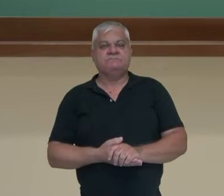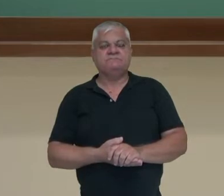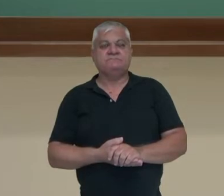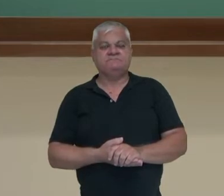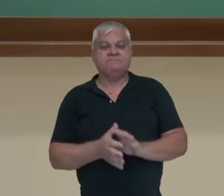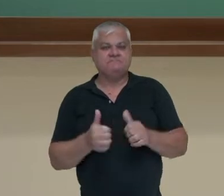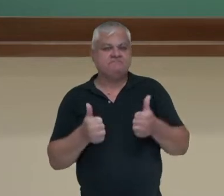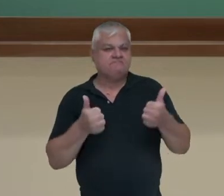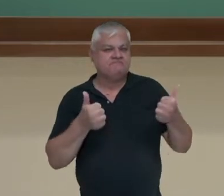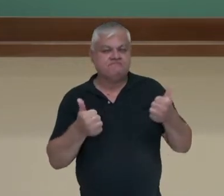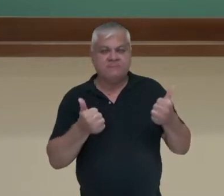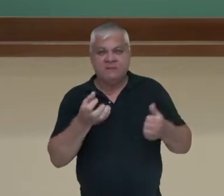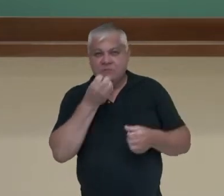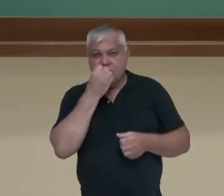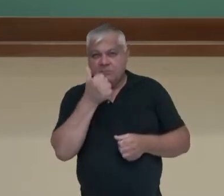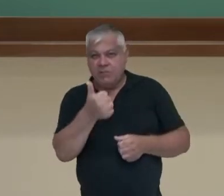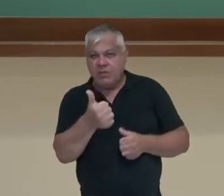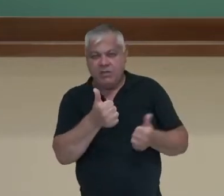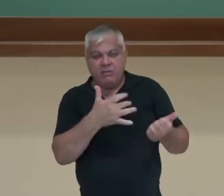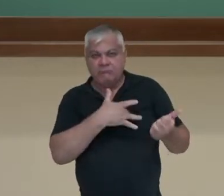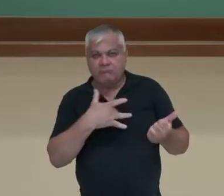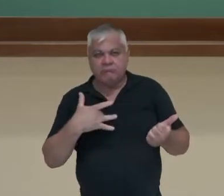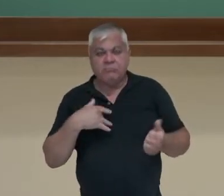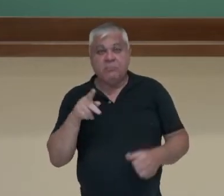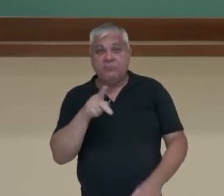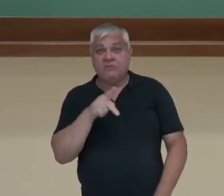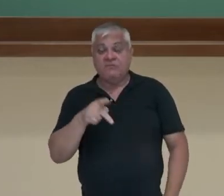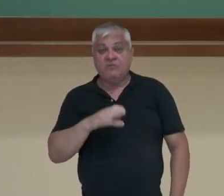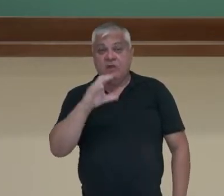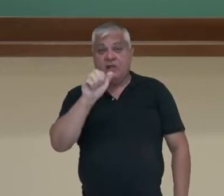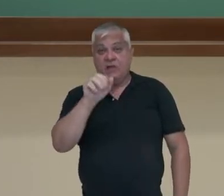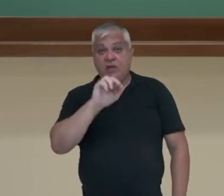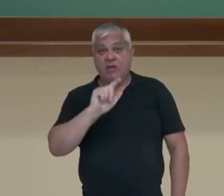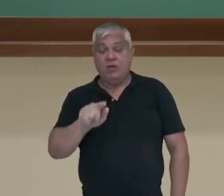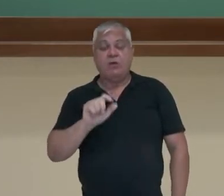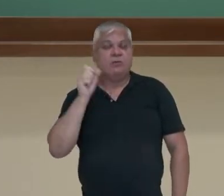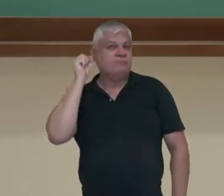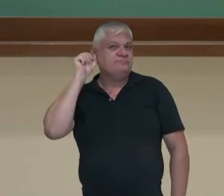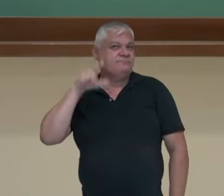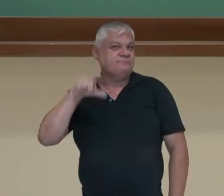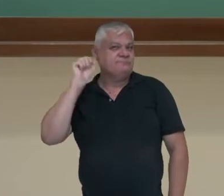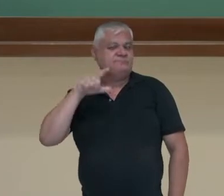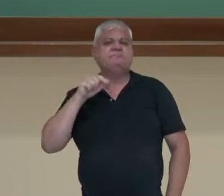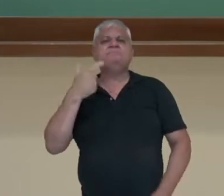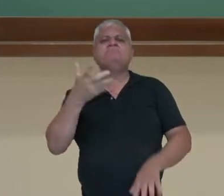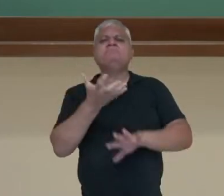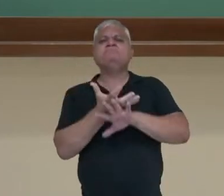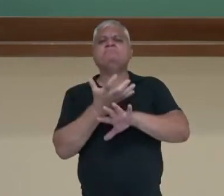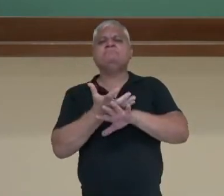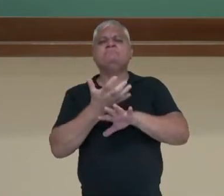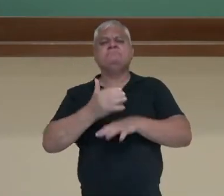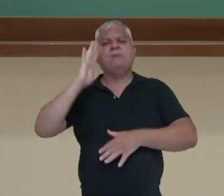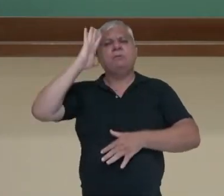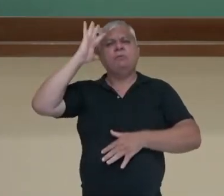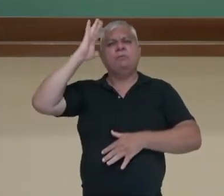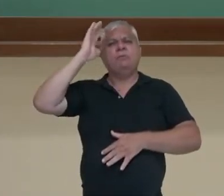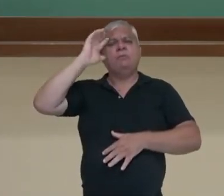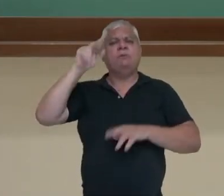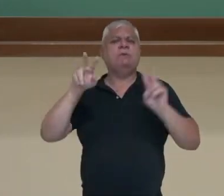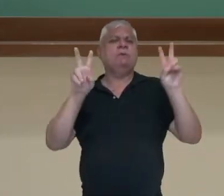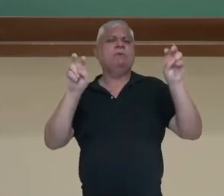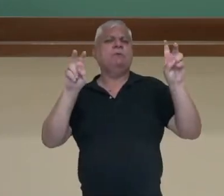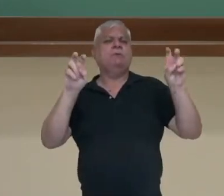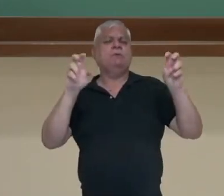E aí, pessoal, tudo bem com vocês? Eu sou a Prof. Carol, professora de Filosofia. Vou comentar aqui um pouquinho com vocês sobre o